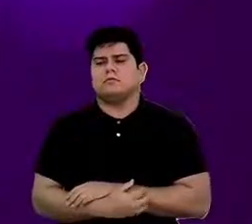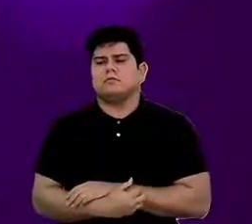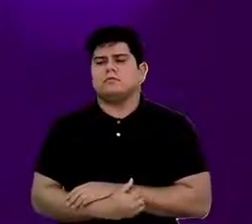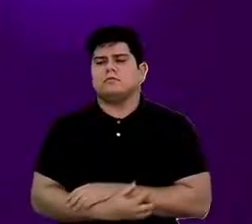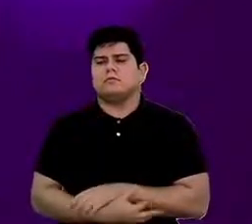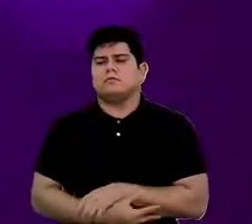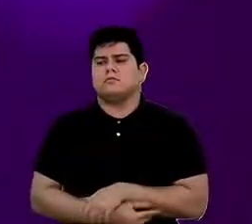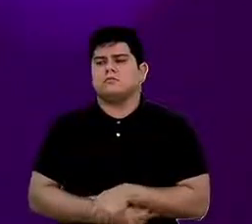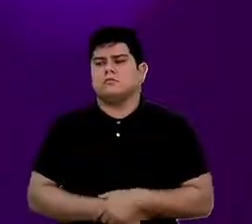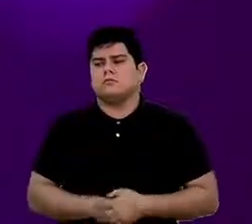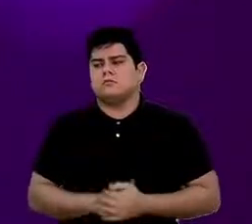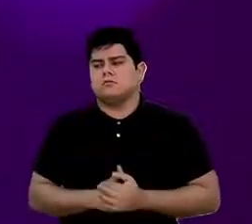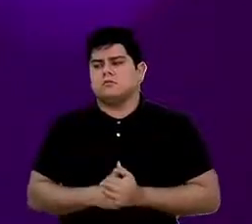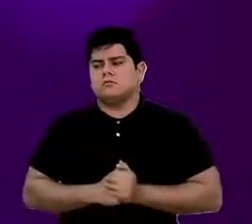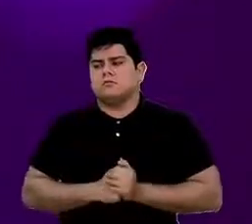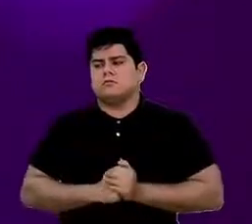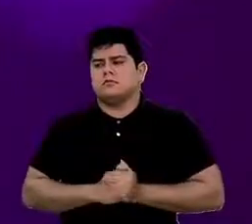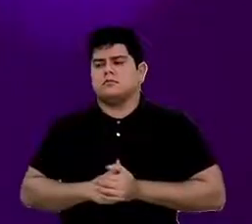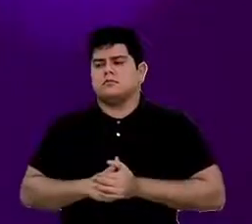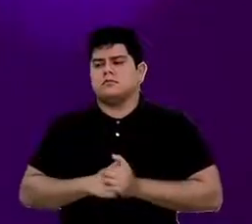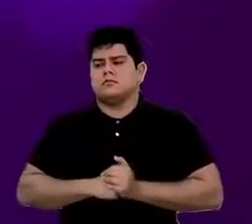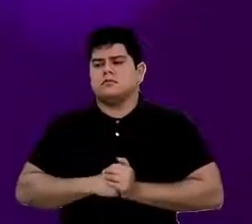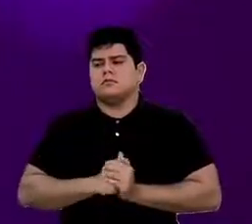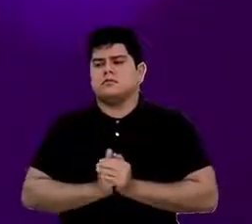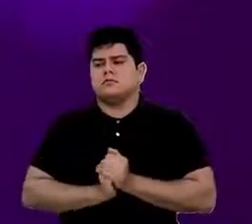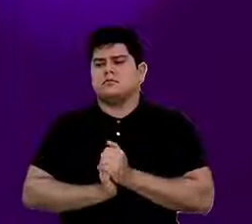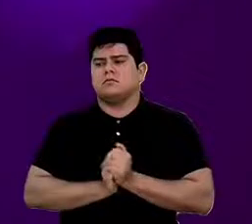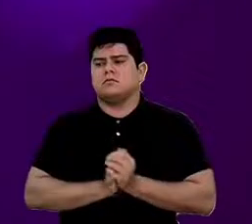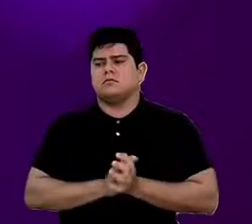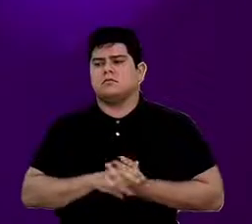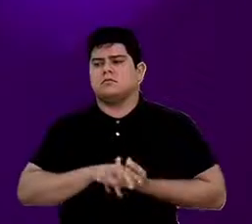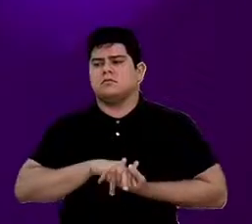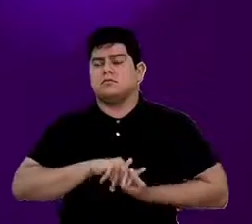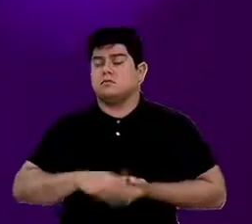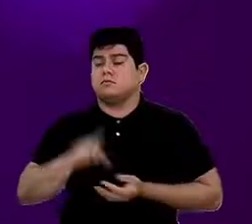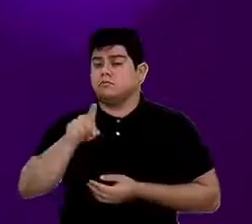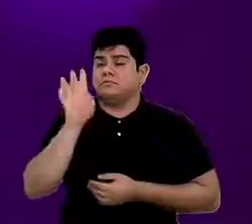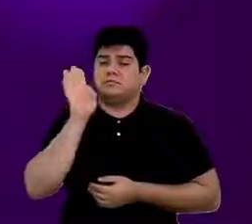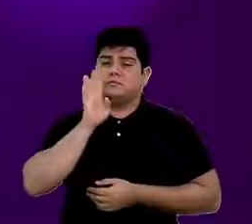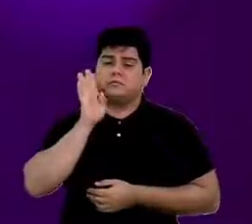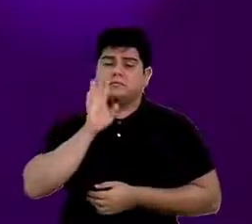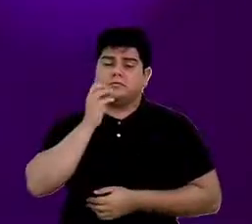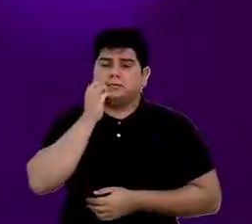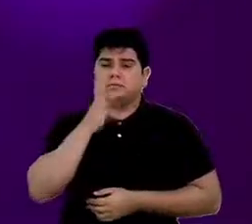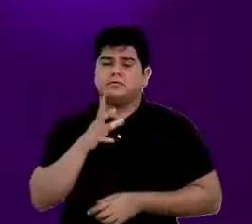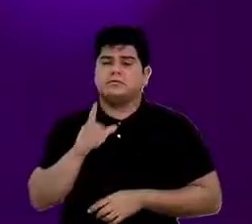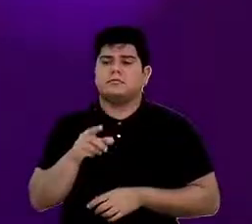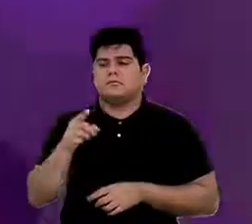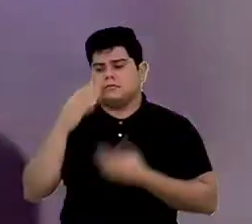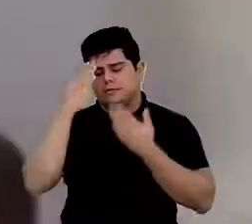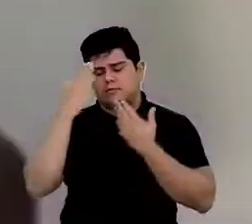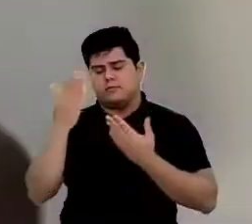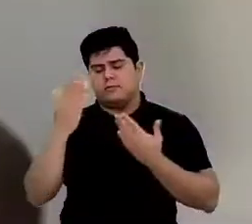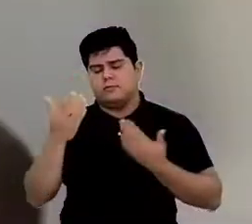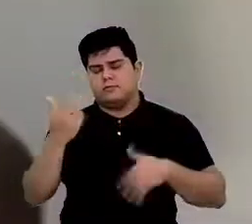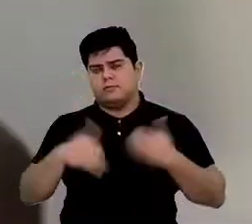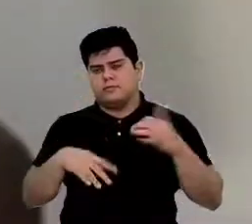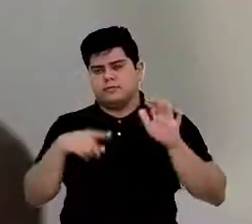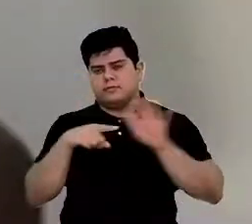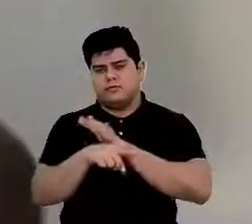Eu posso começar, né? Isso aí acho que é muito interessante, viu, Arnaldo? Obrigado pela